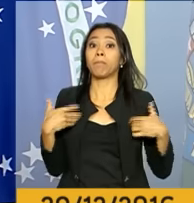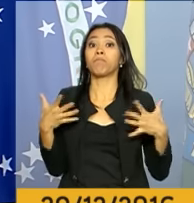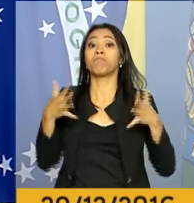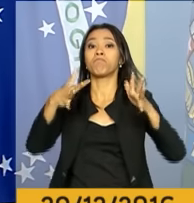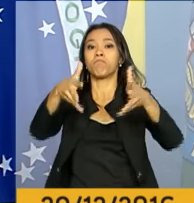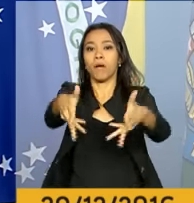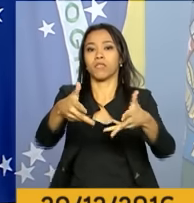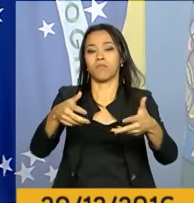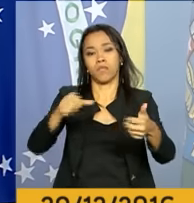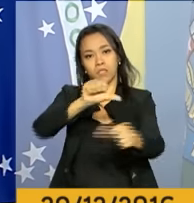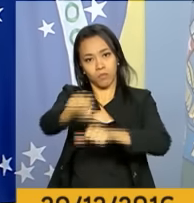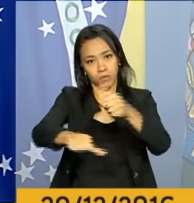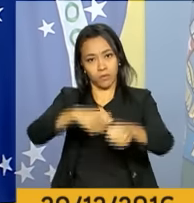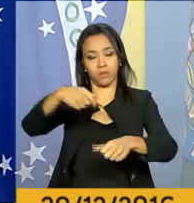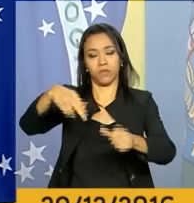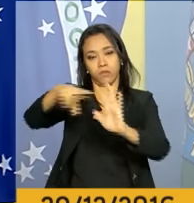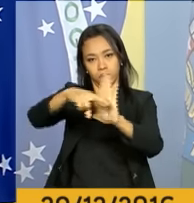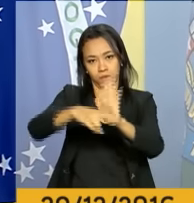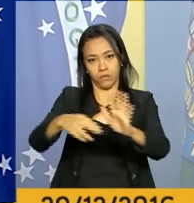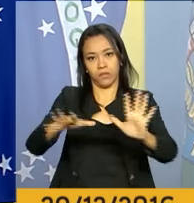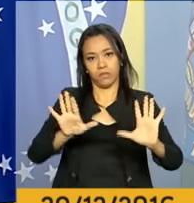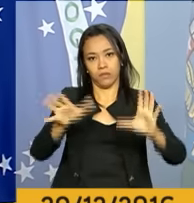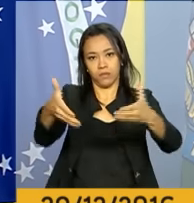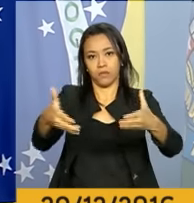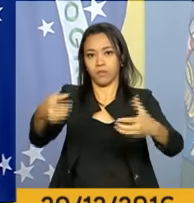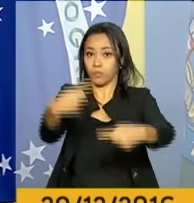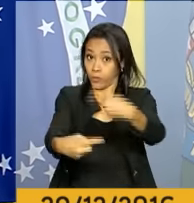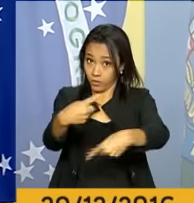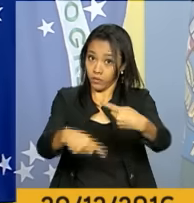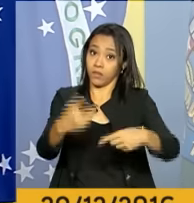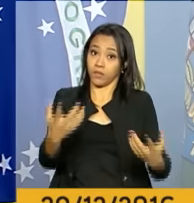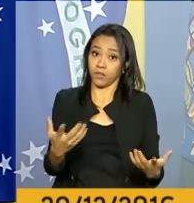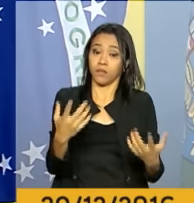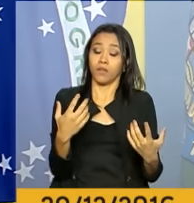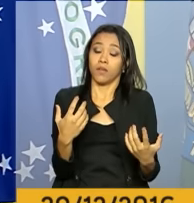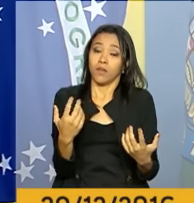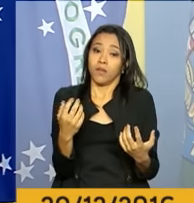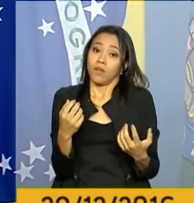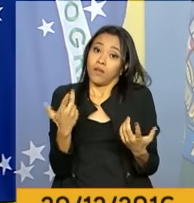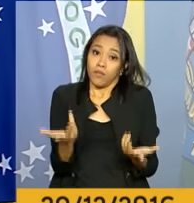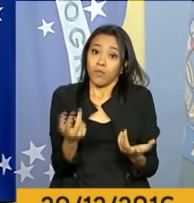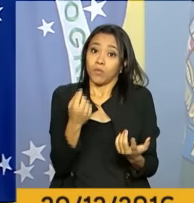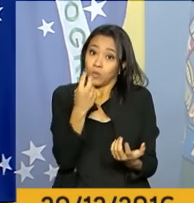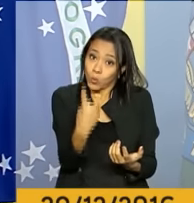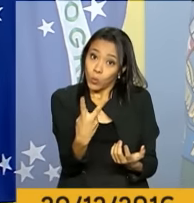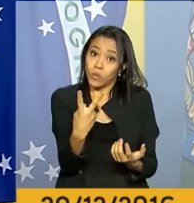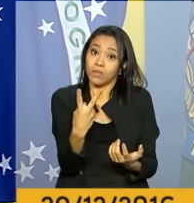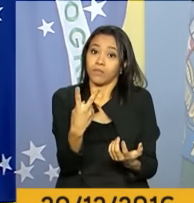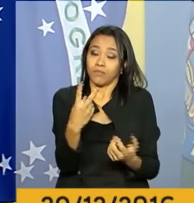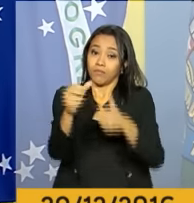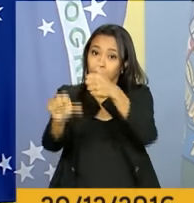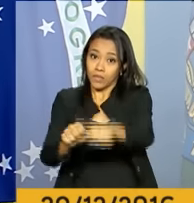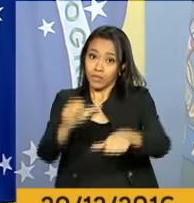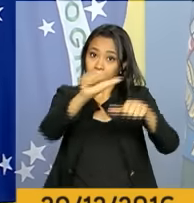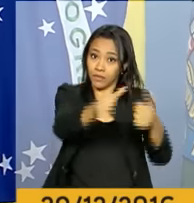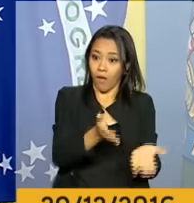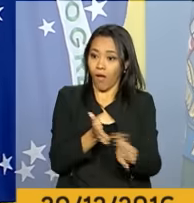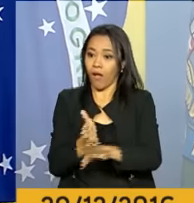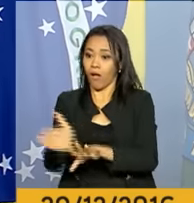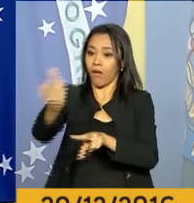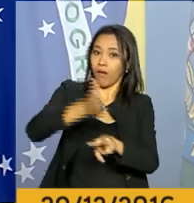é nós queremos quem sabe ao longo deste ano se nós levarmos mais estas duas reformas adiante Já teremos